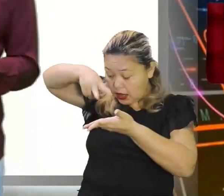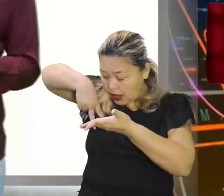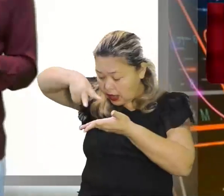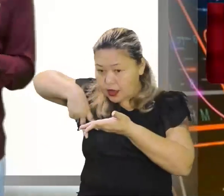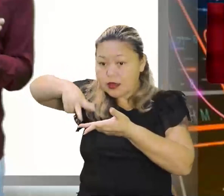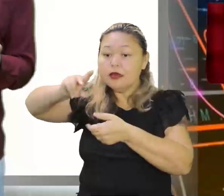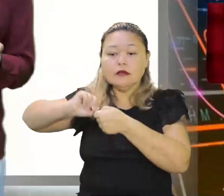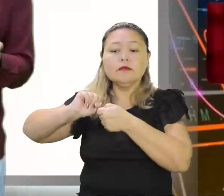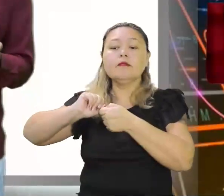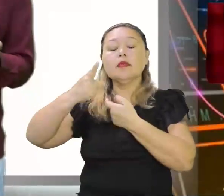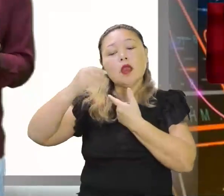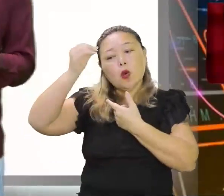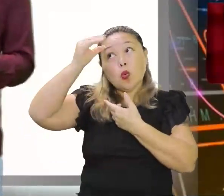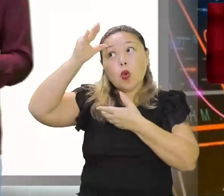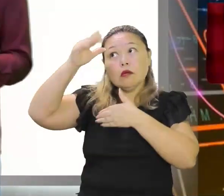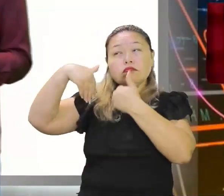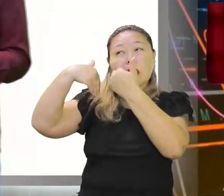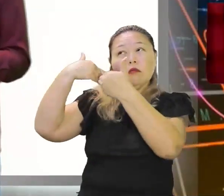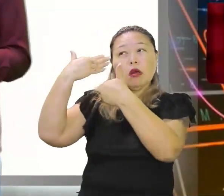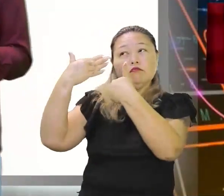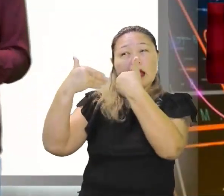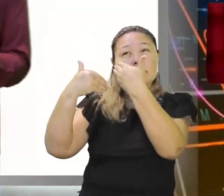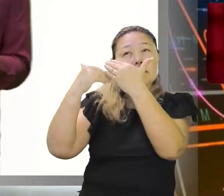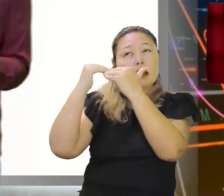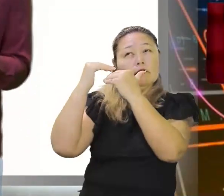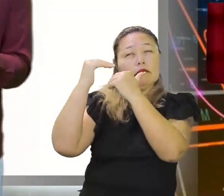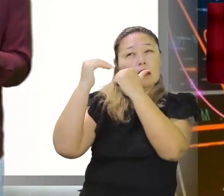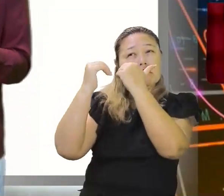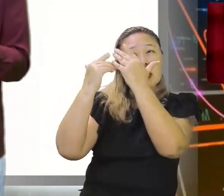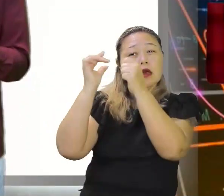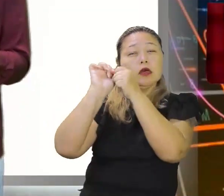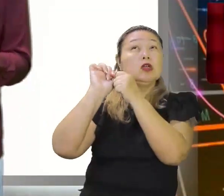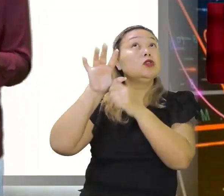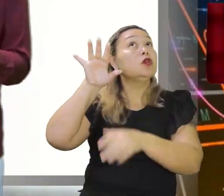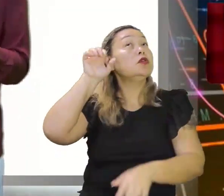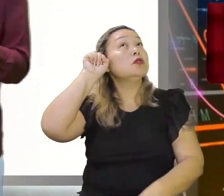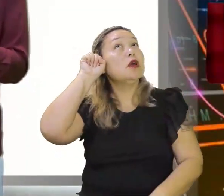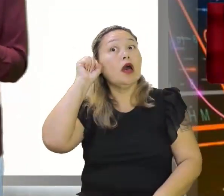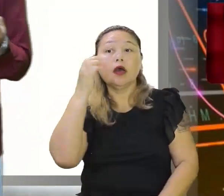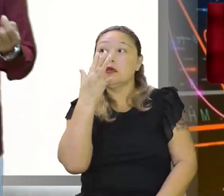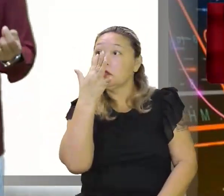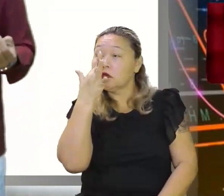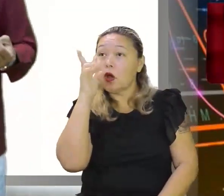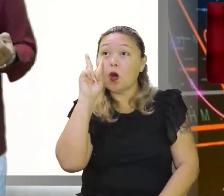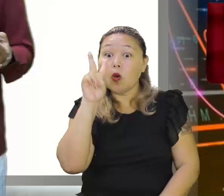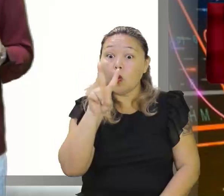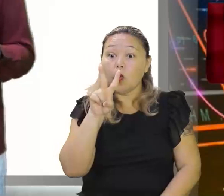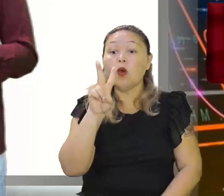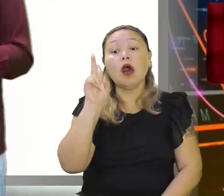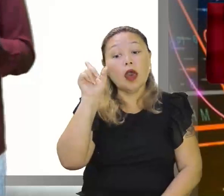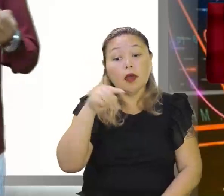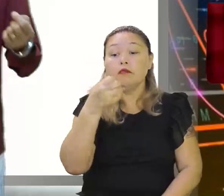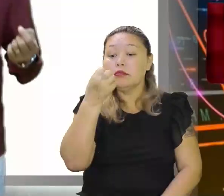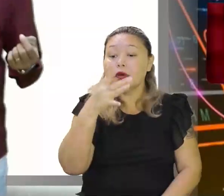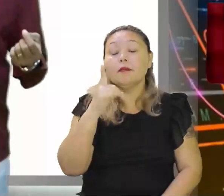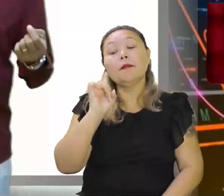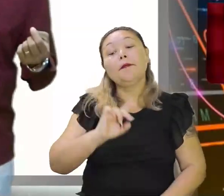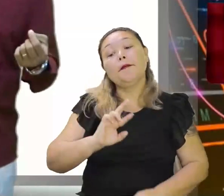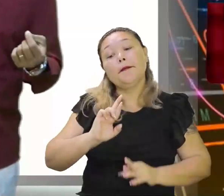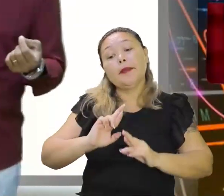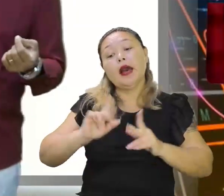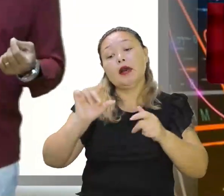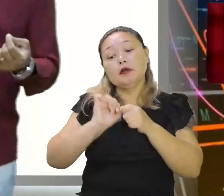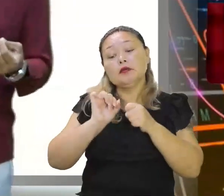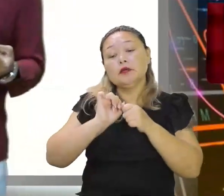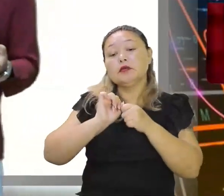Lembra que o conhecimento se constrói de várias etapas. Só escutar, só observar é uma valiosa, mas não é a que vai te